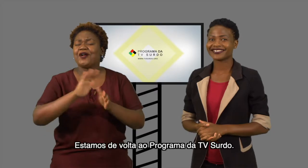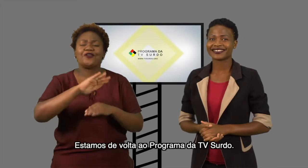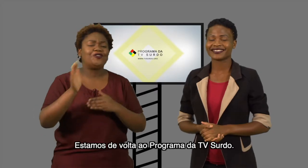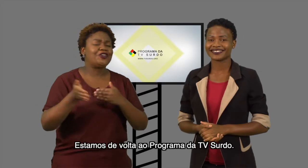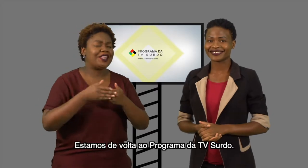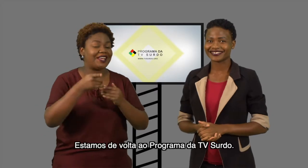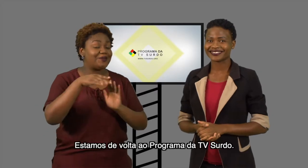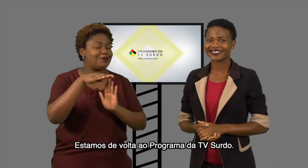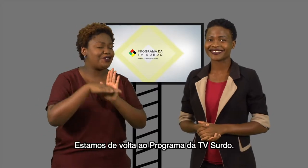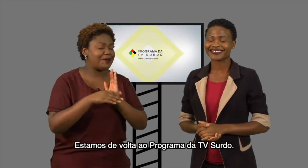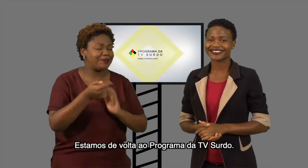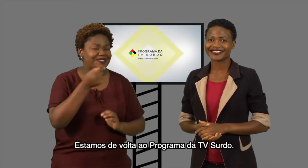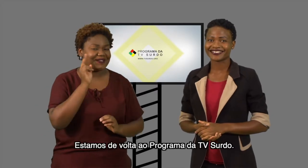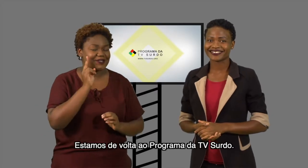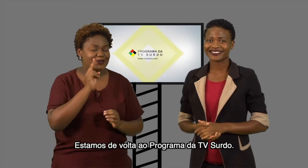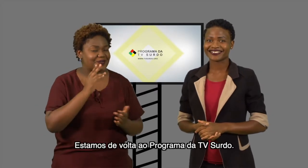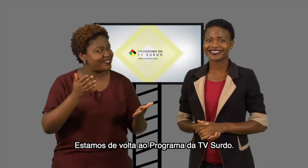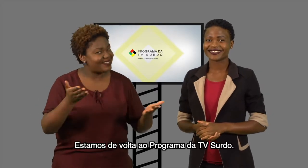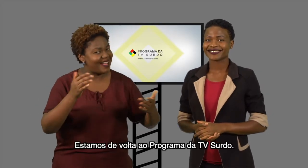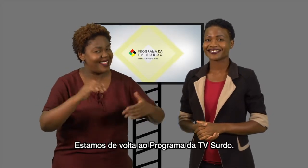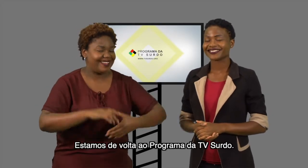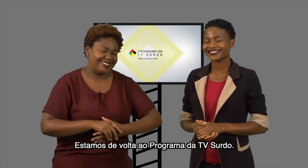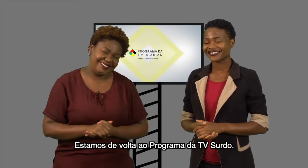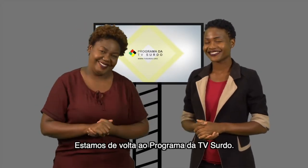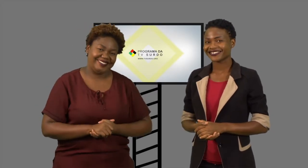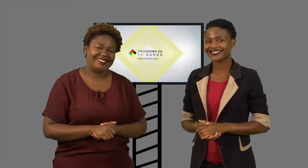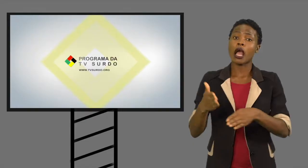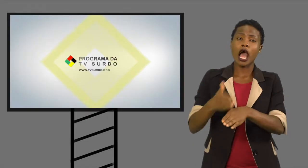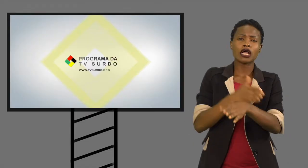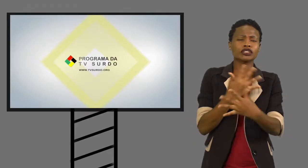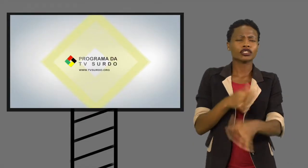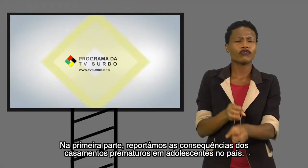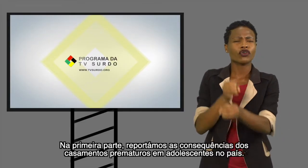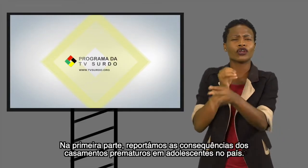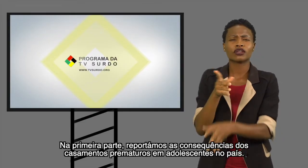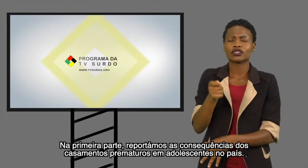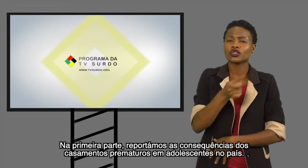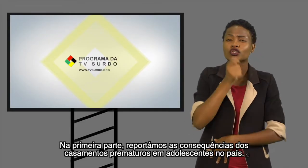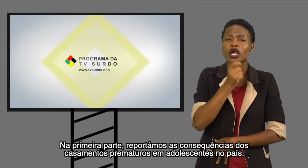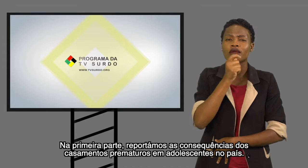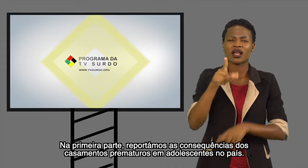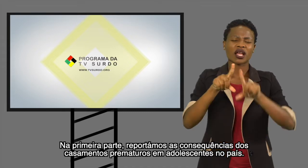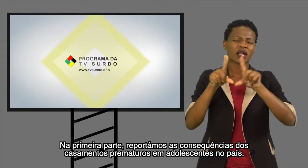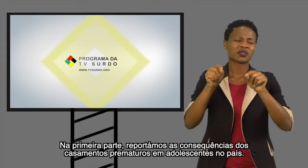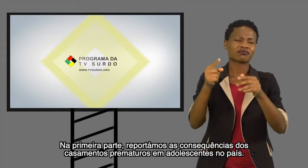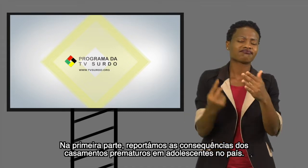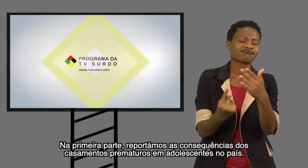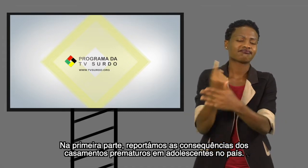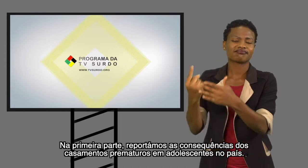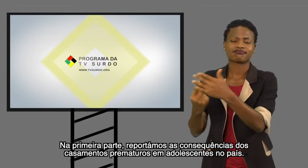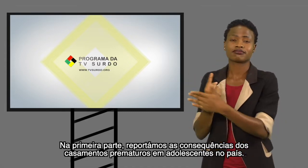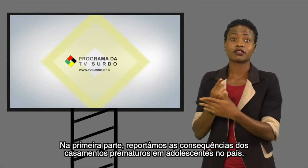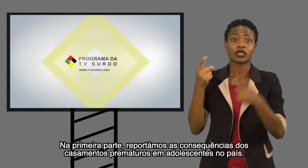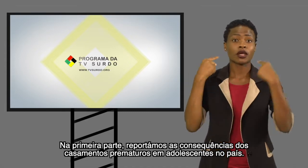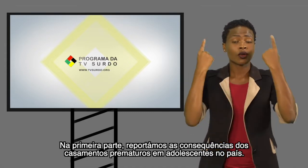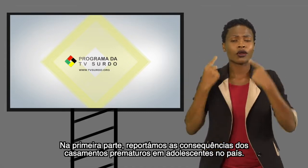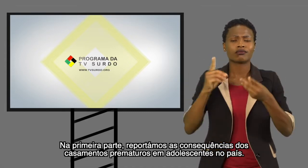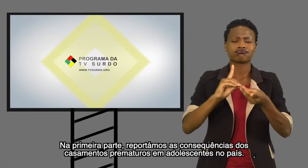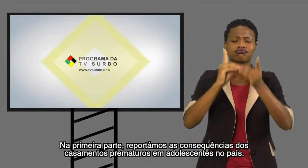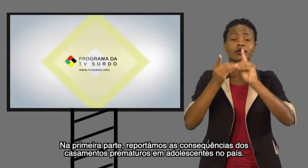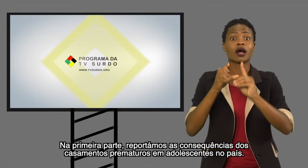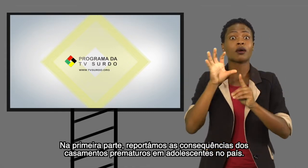Estamos de volta ao programa da TV Surdo. Na primeira parte reportamos as consequências dos casamentos